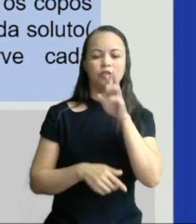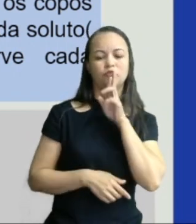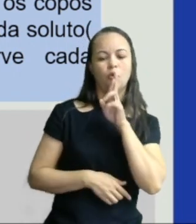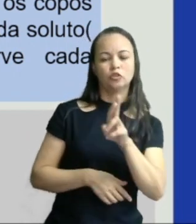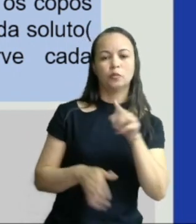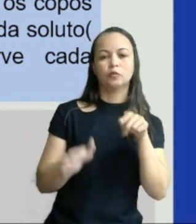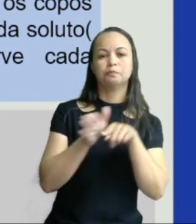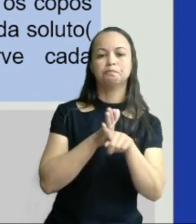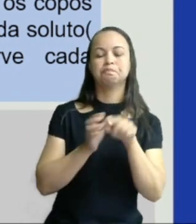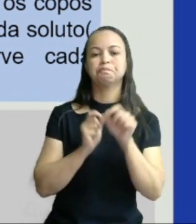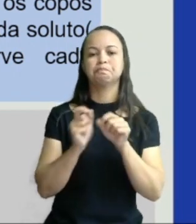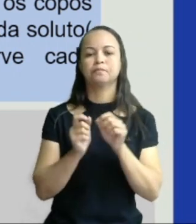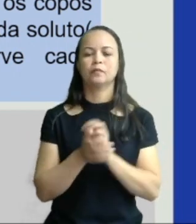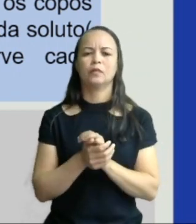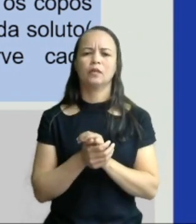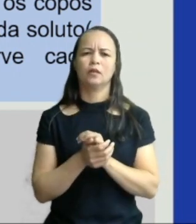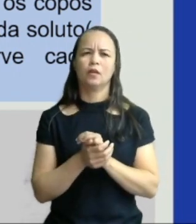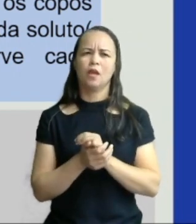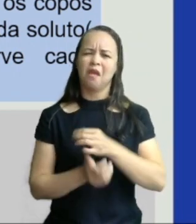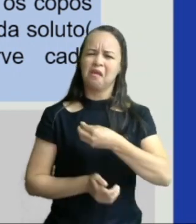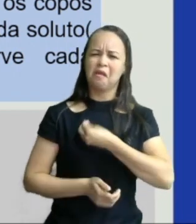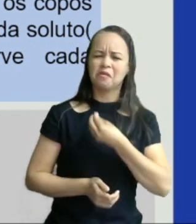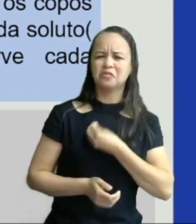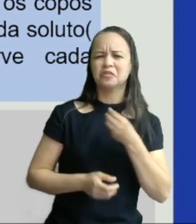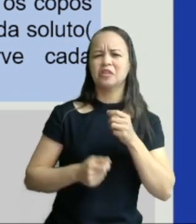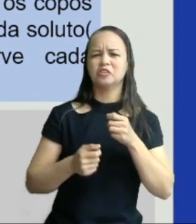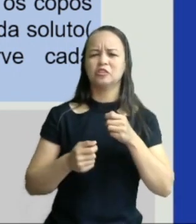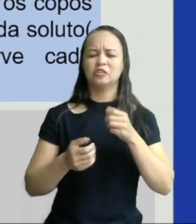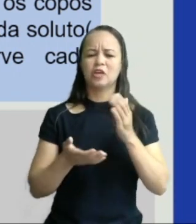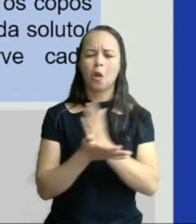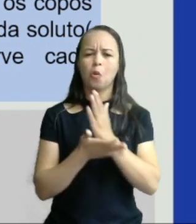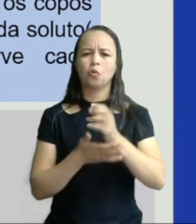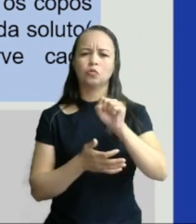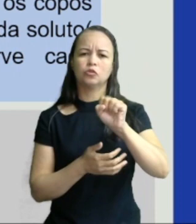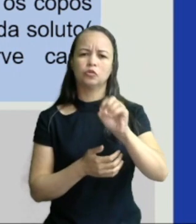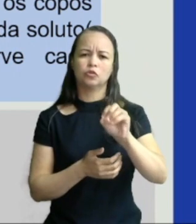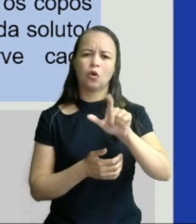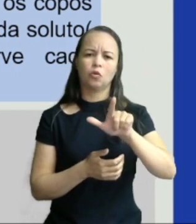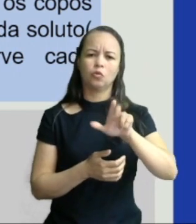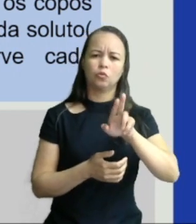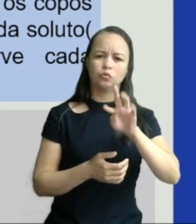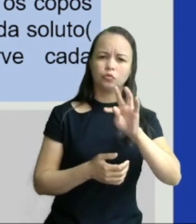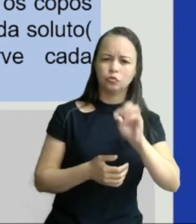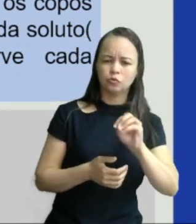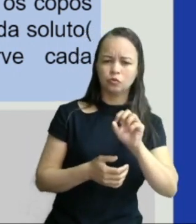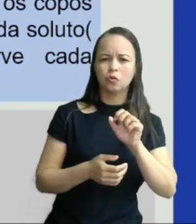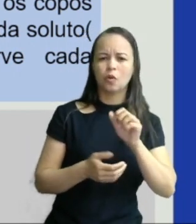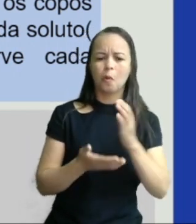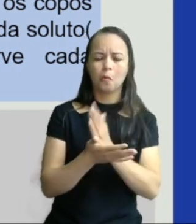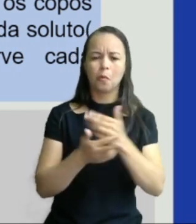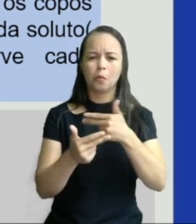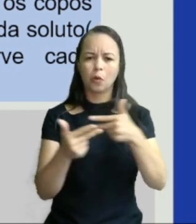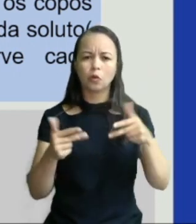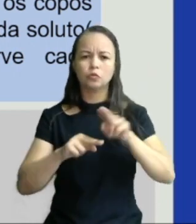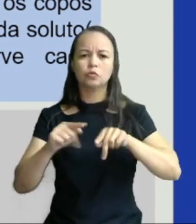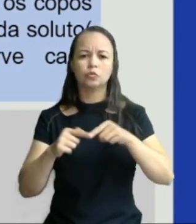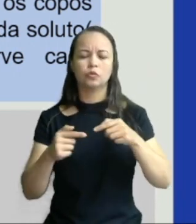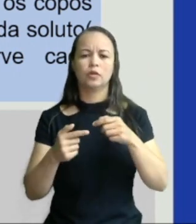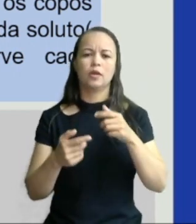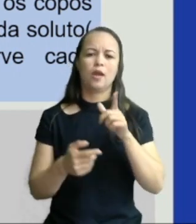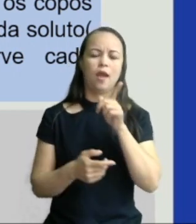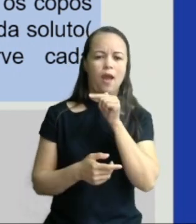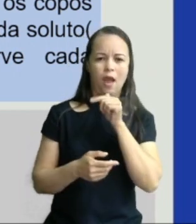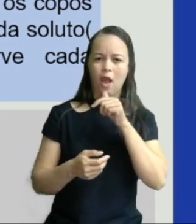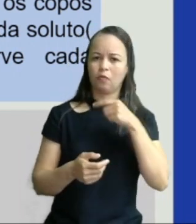responder a pergunta: será que existe algum soluto, né, algum produto que a água não consegue dissolver,